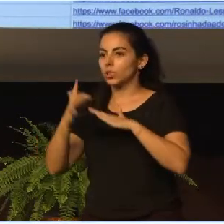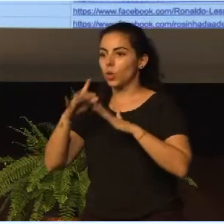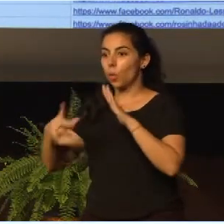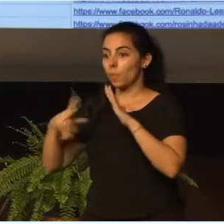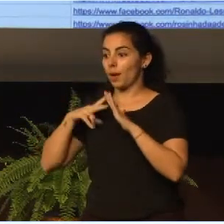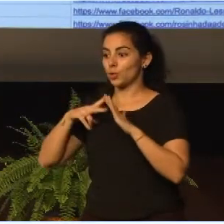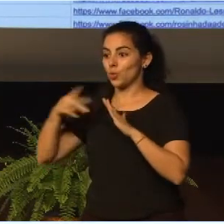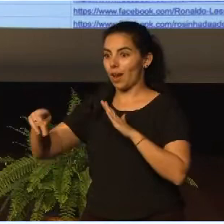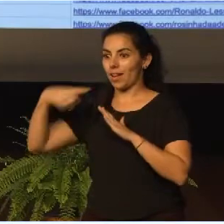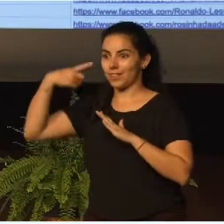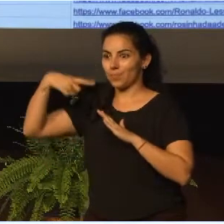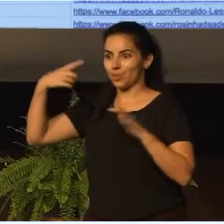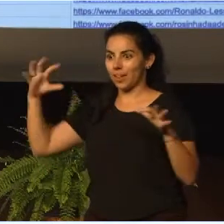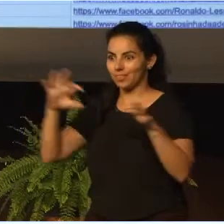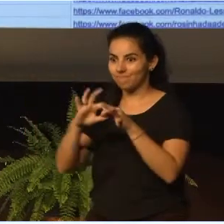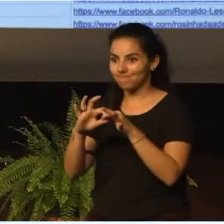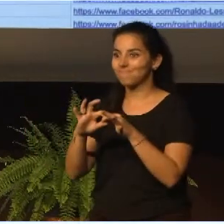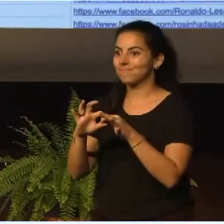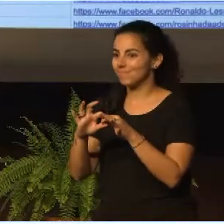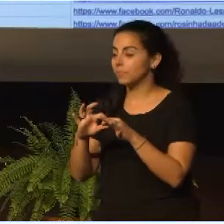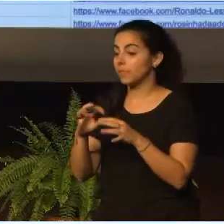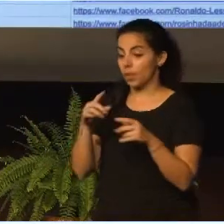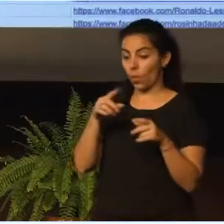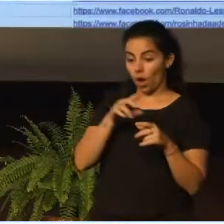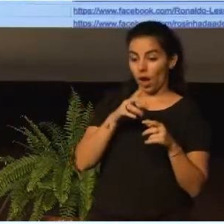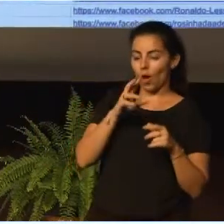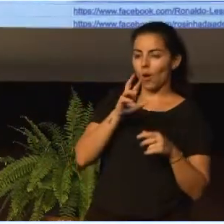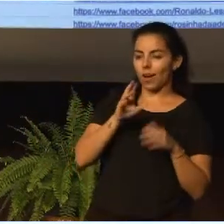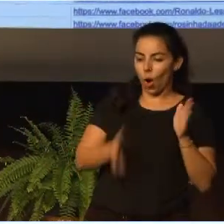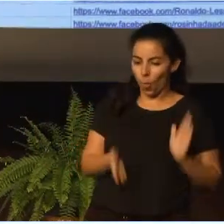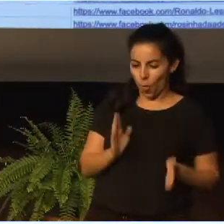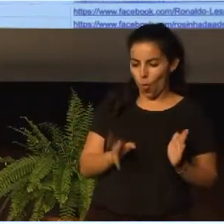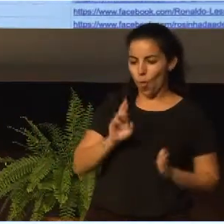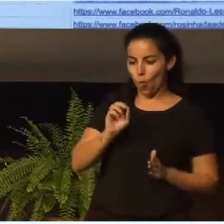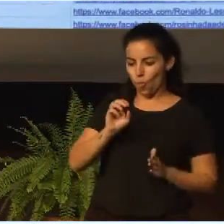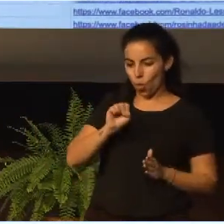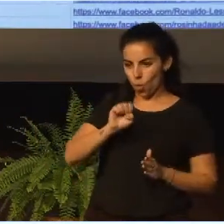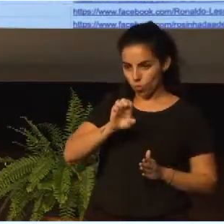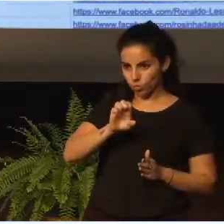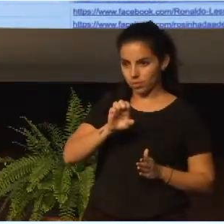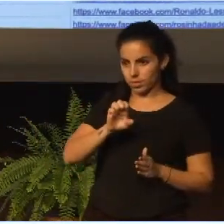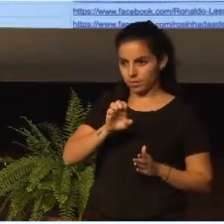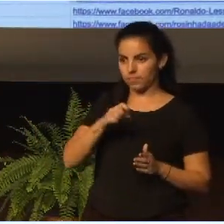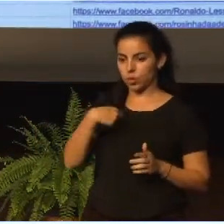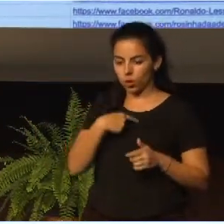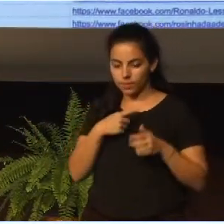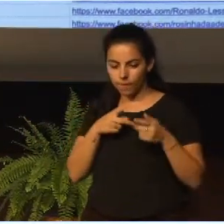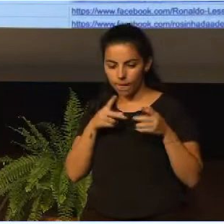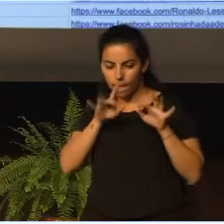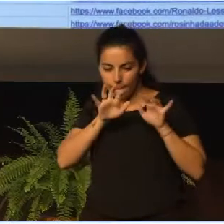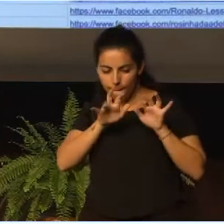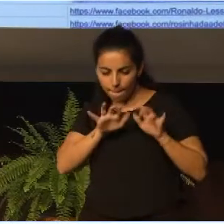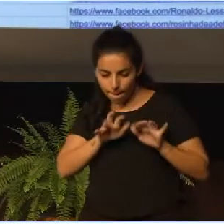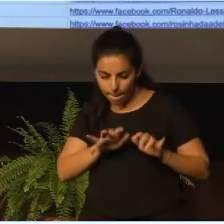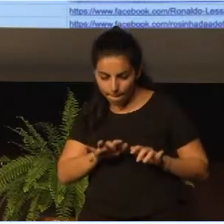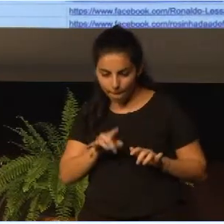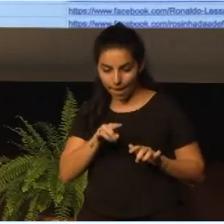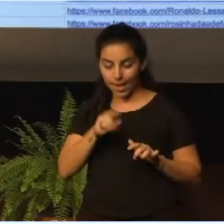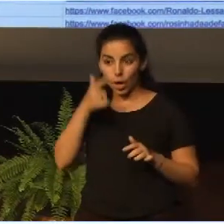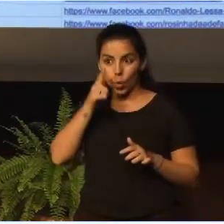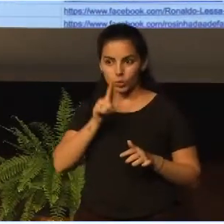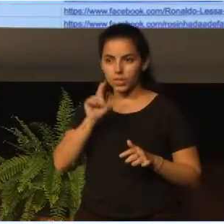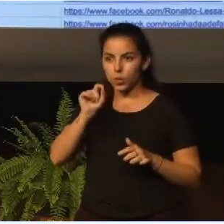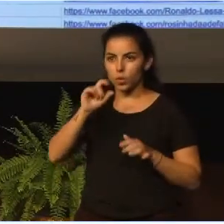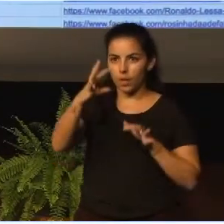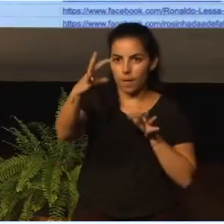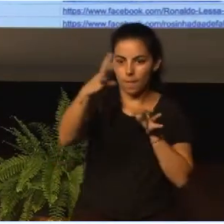gente precisa ter uma base para que quando a Rose conseguir fazer essa denúncia, ela puxar automaticamente o nome do deputado, da rede dele. Porque a gente estava